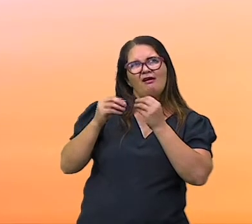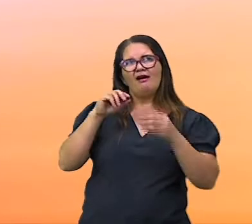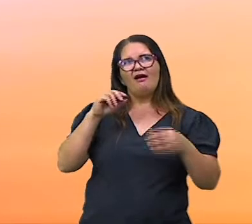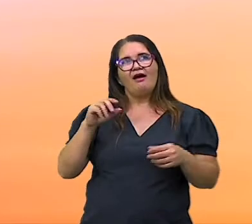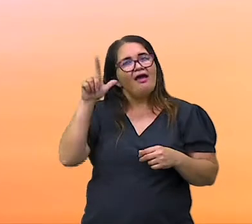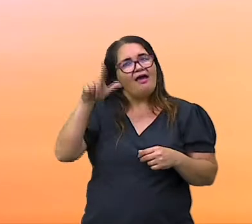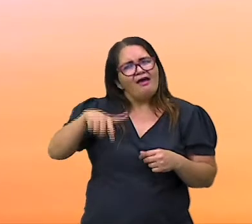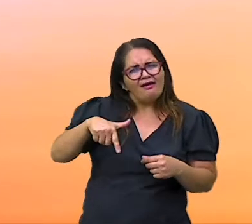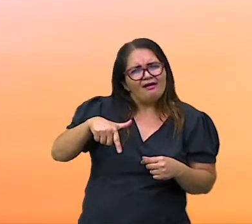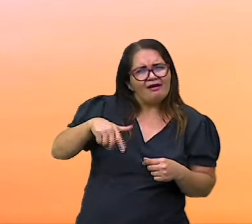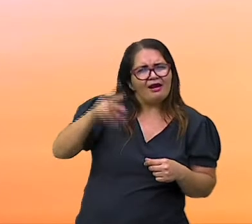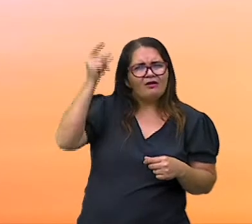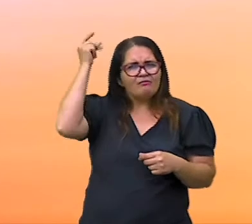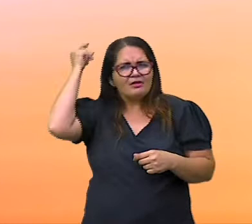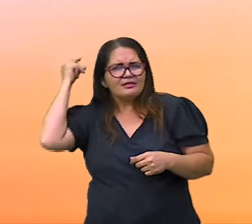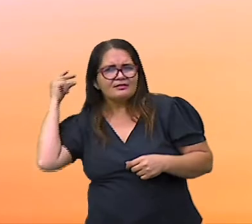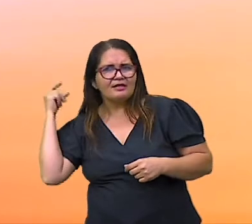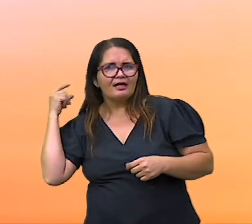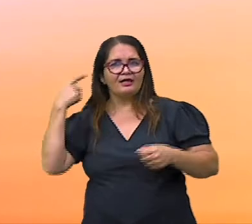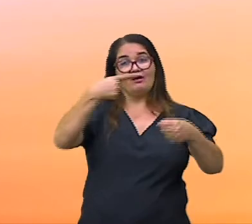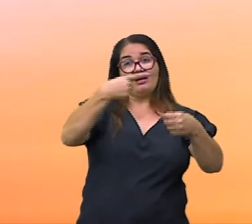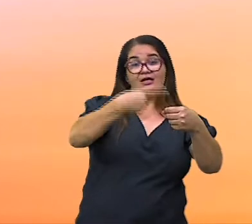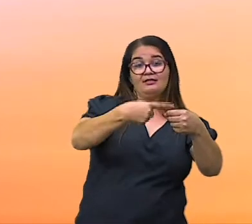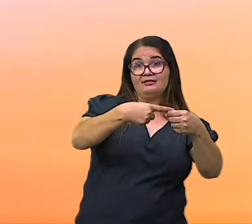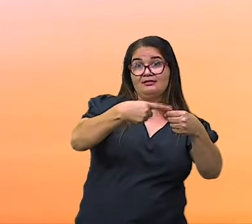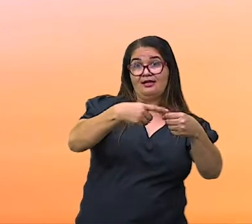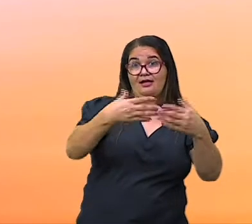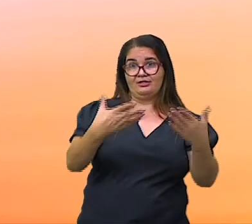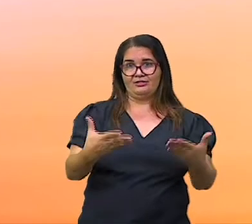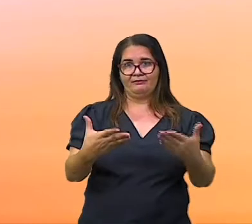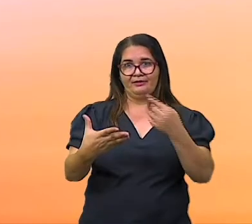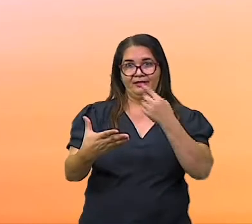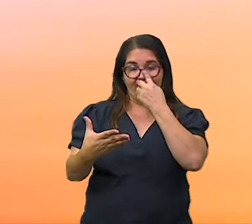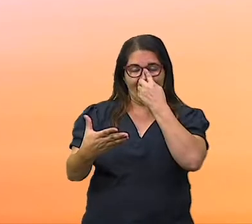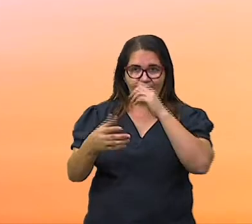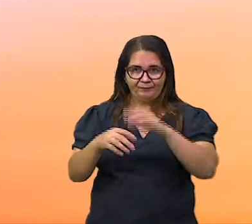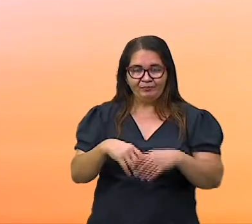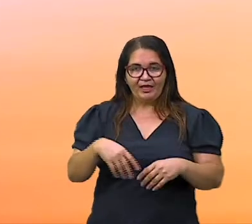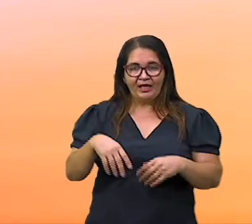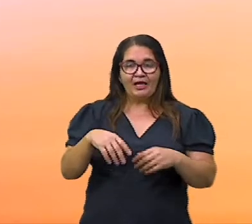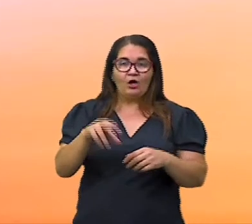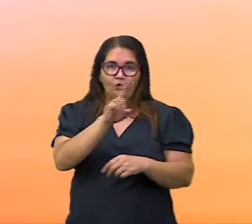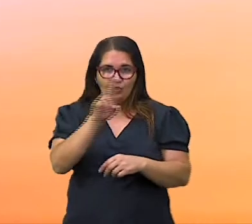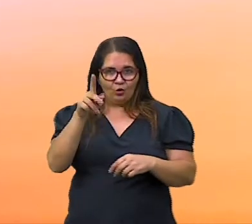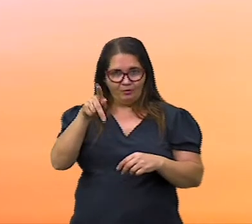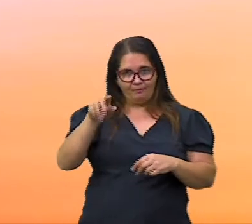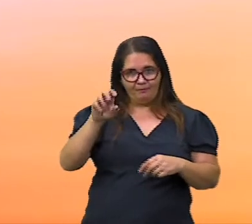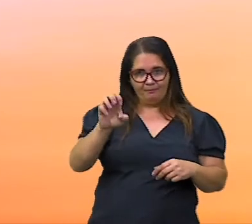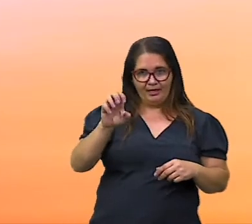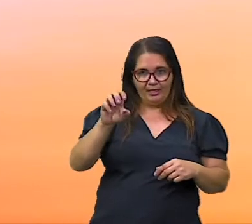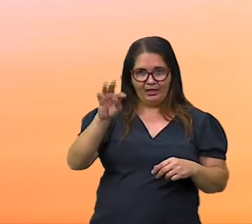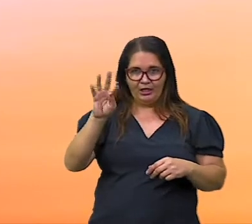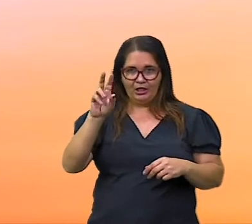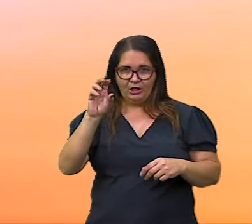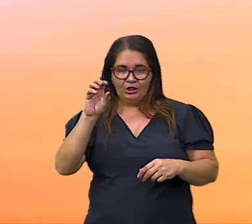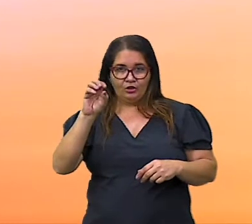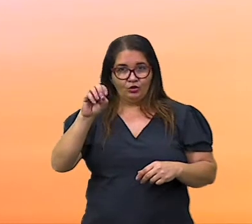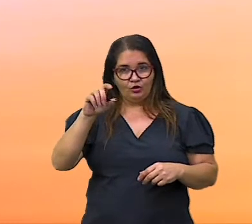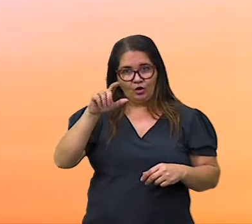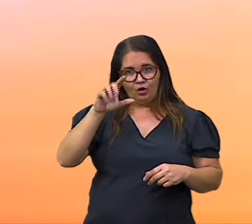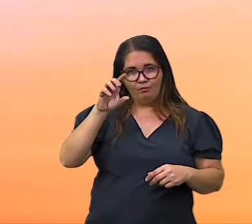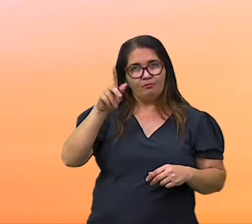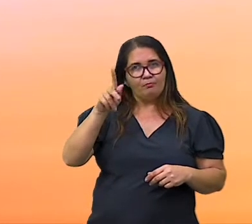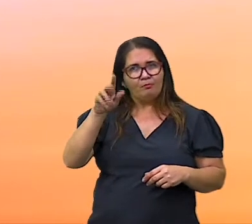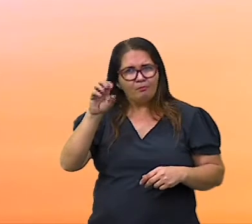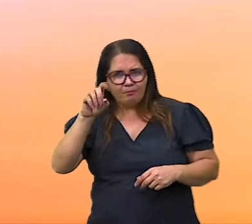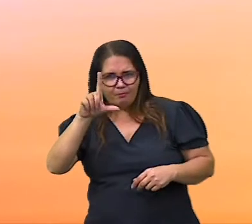grego. Petrópolis. Petrópolis, no grego, significa a cidade de Pedro. A